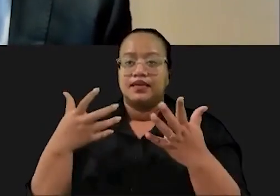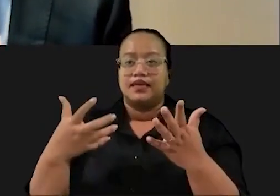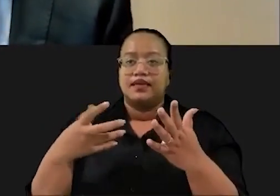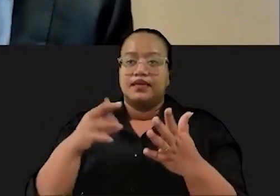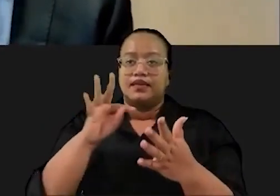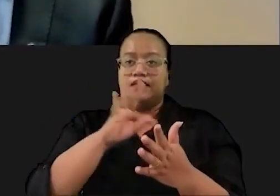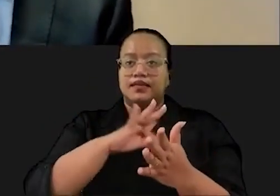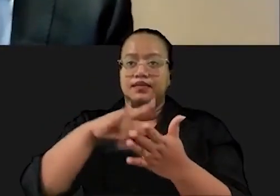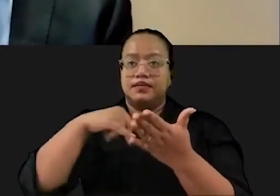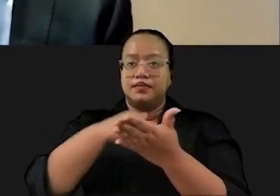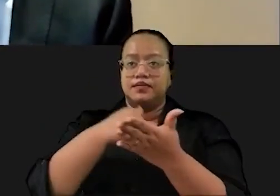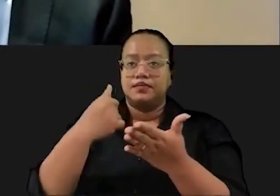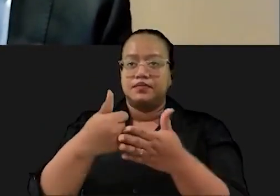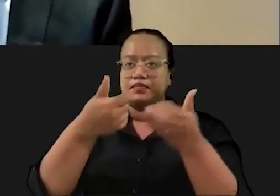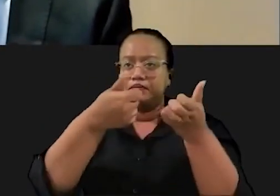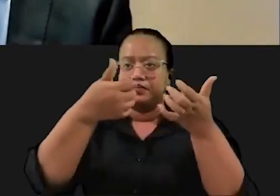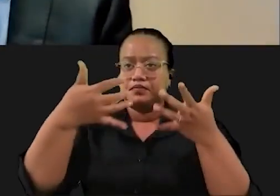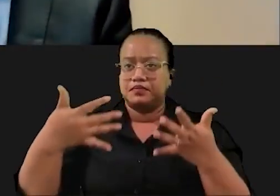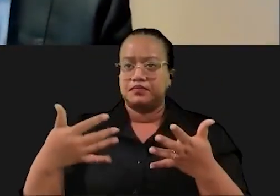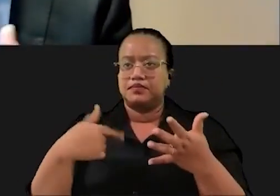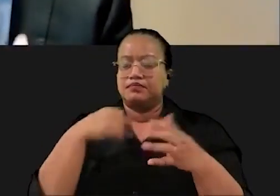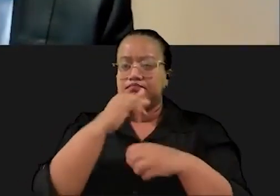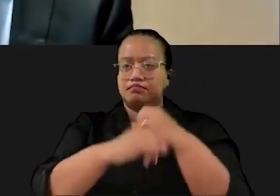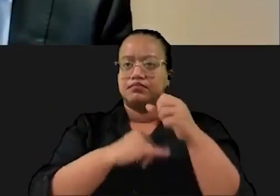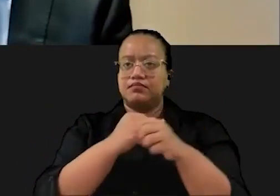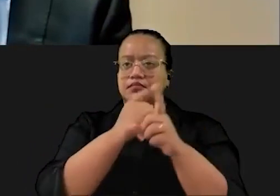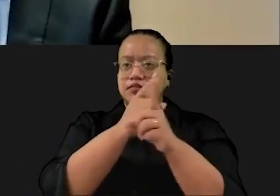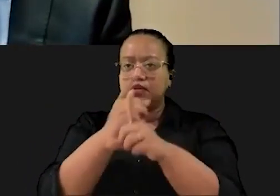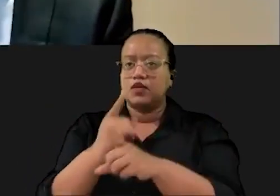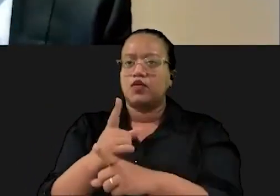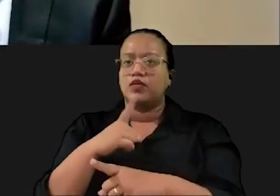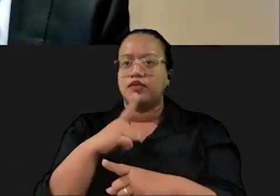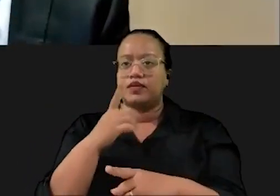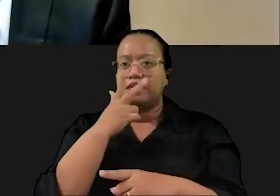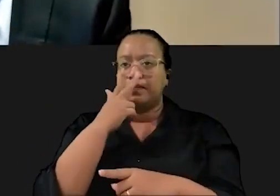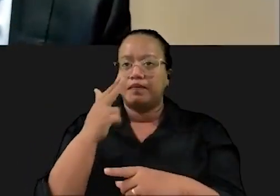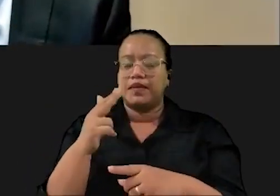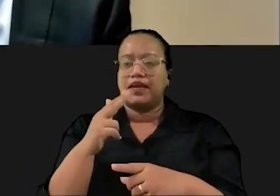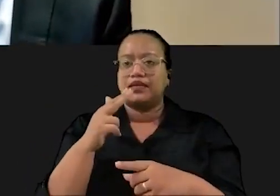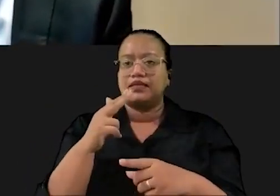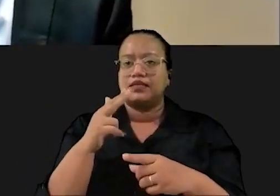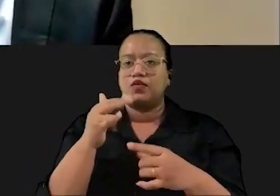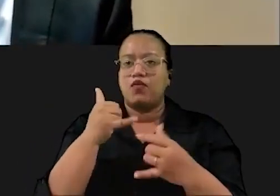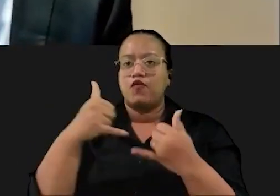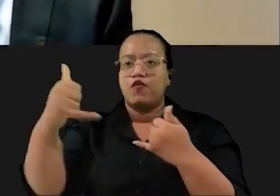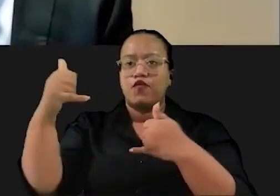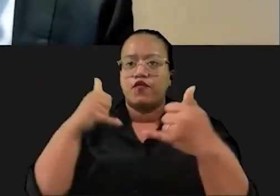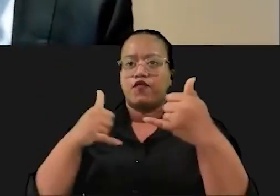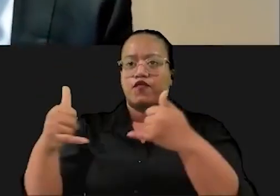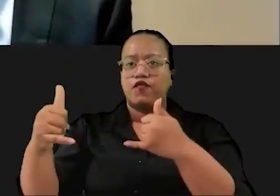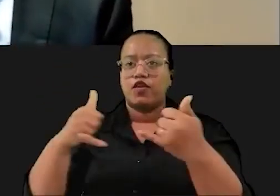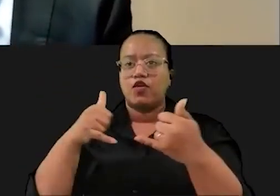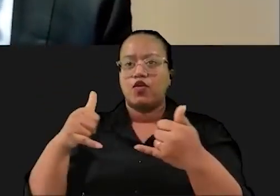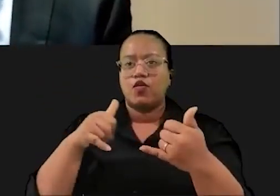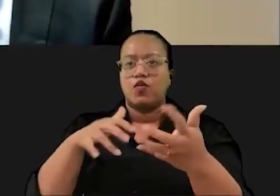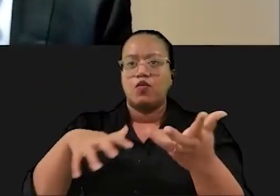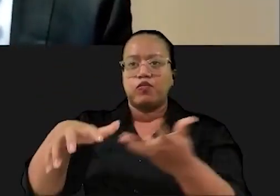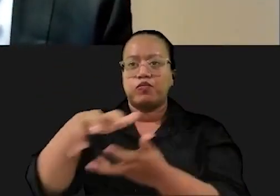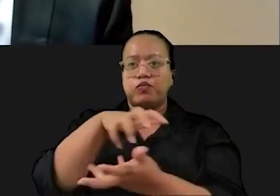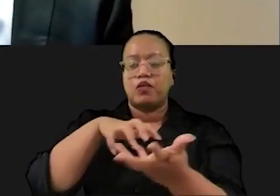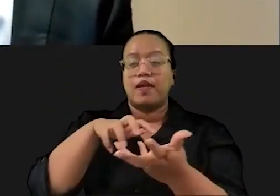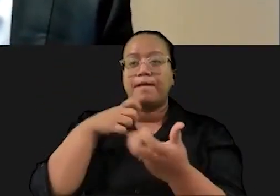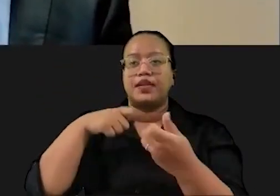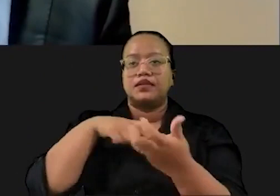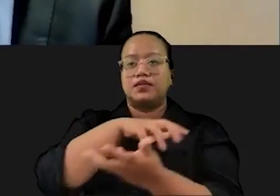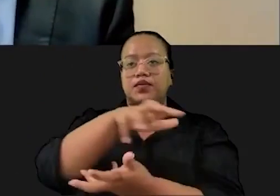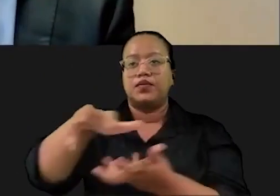como se fosse um emaranhado de fios ali, que o emaranhado de nós precisam ser desatados, né? E essa é uma fragilidade grande que nós temos